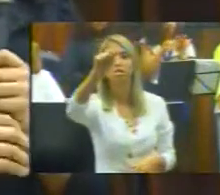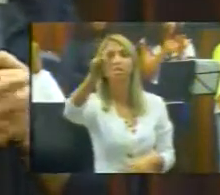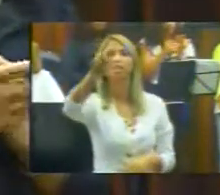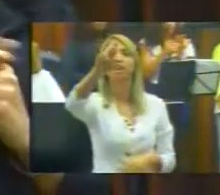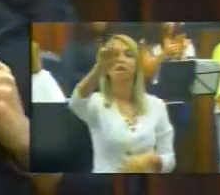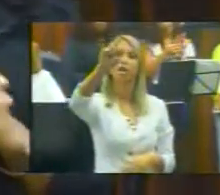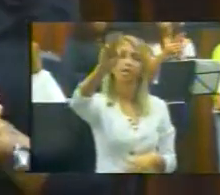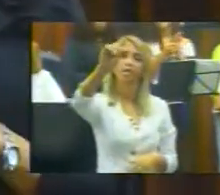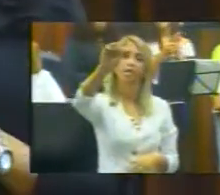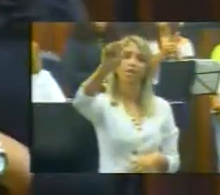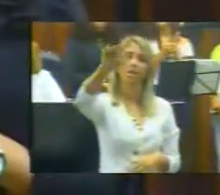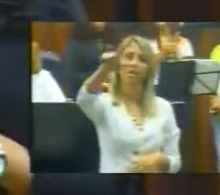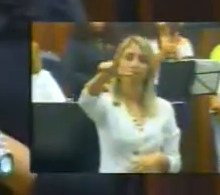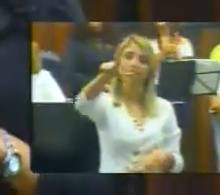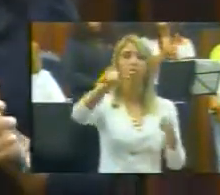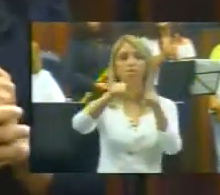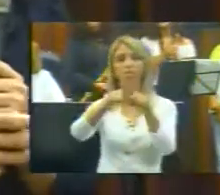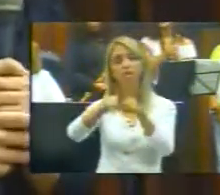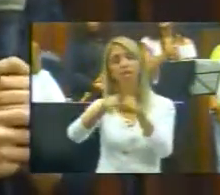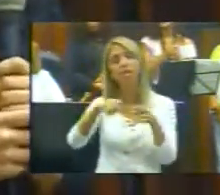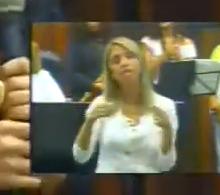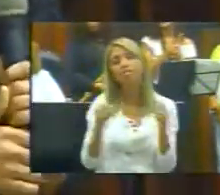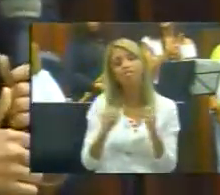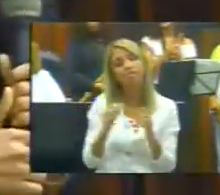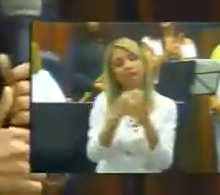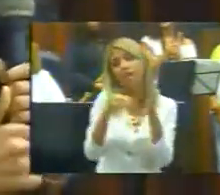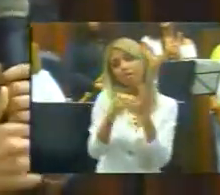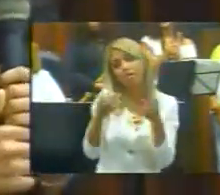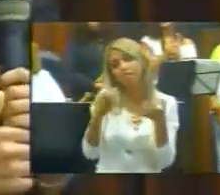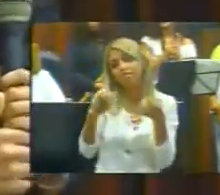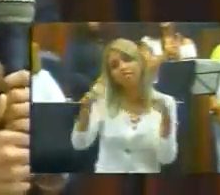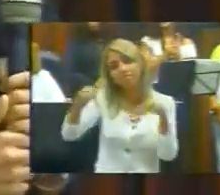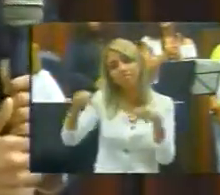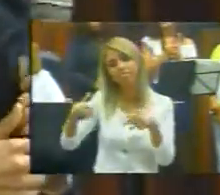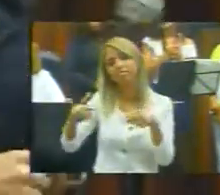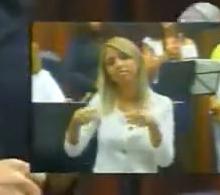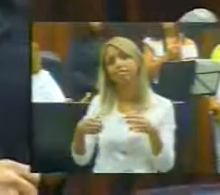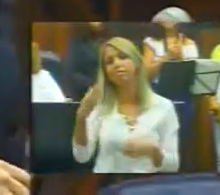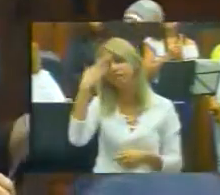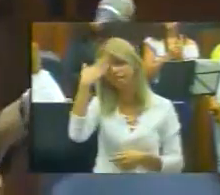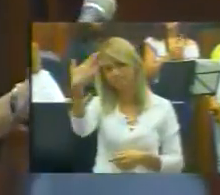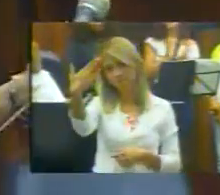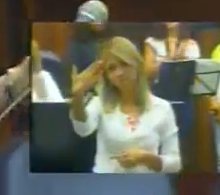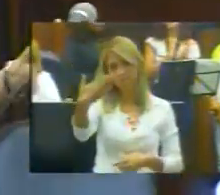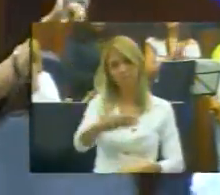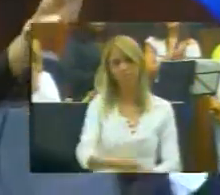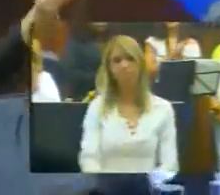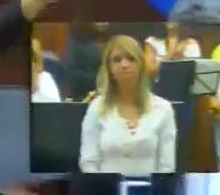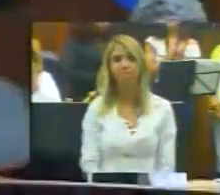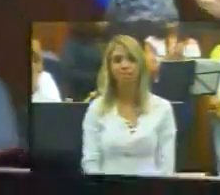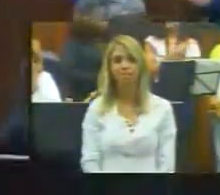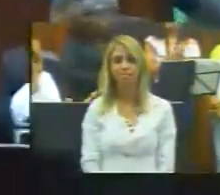a todos que estão presentes hoje aqui. E eu só quero agradecer mesmo. Obrigado.